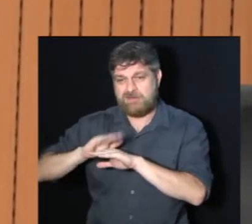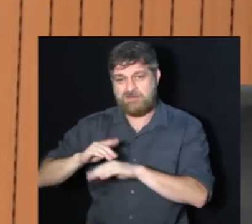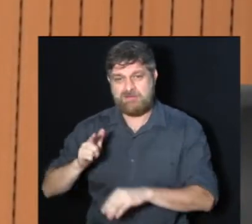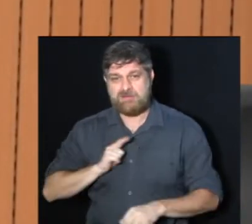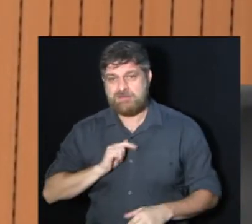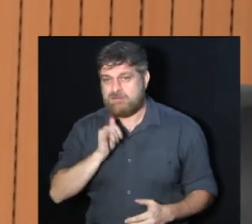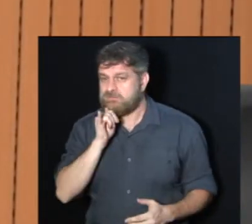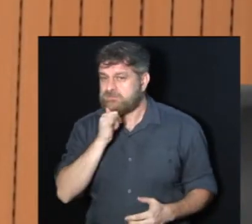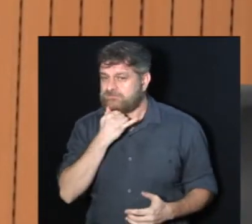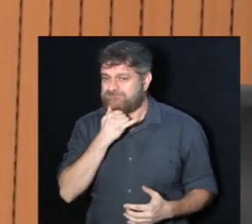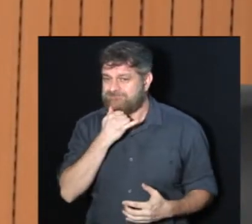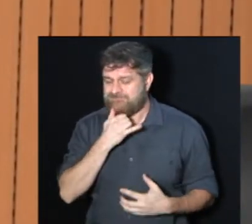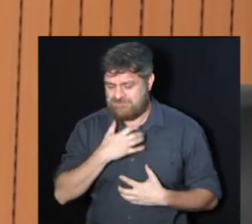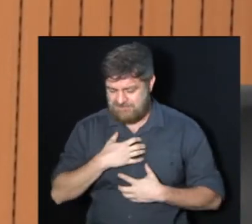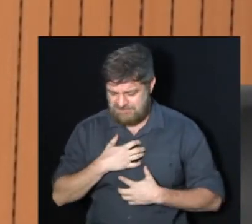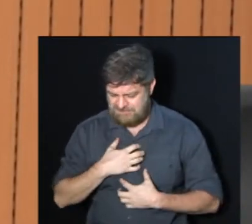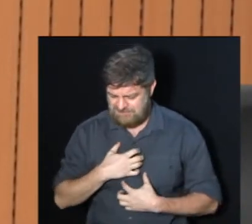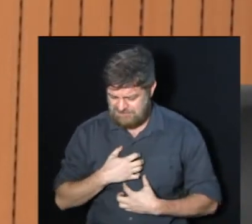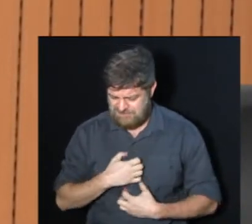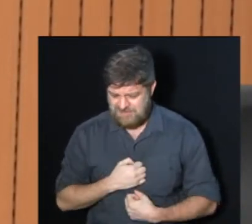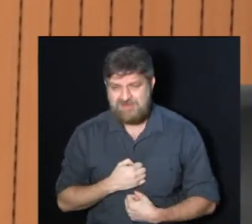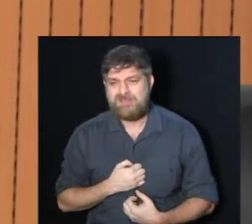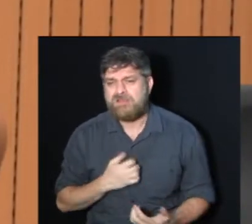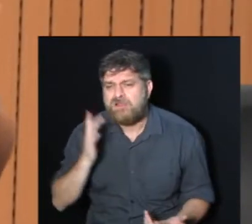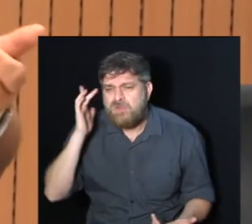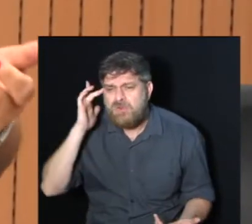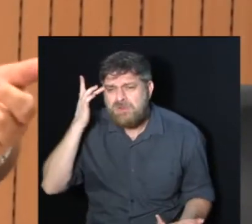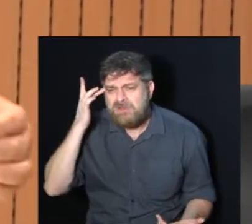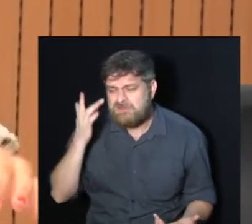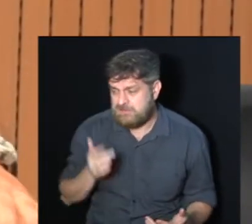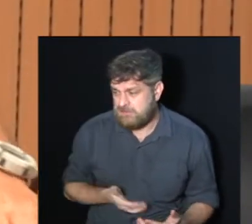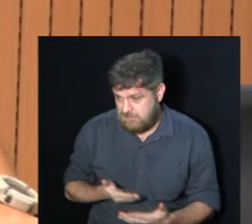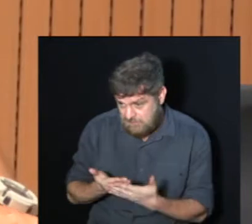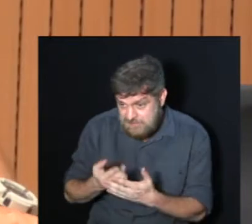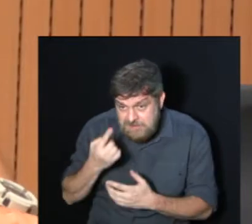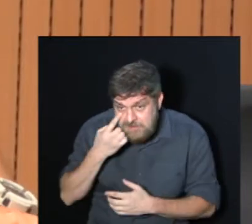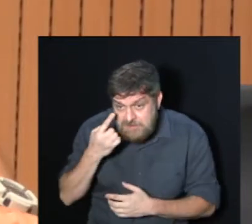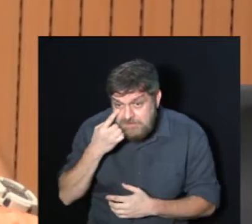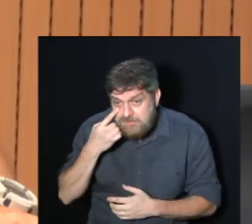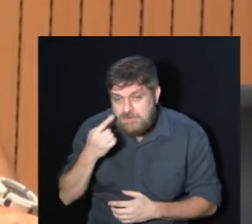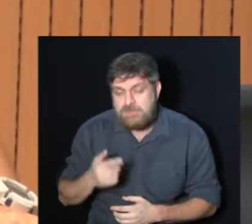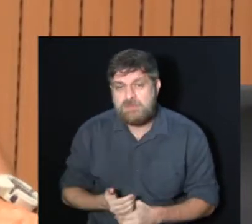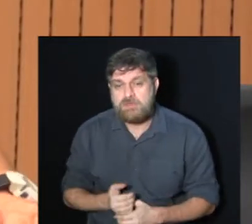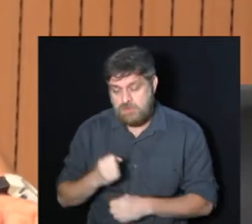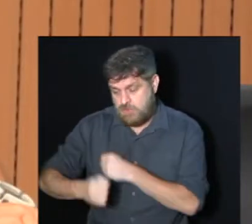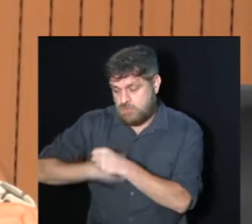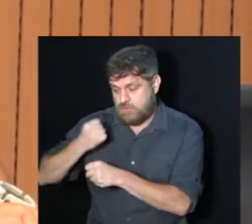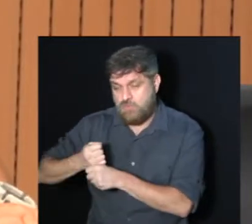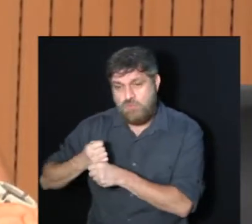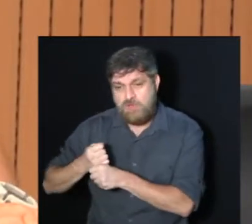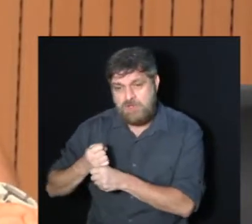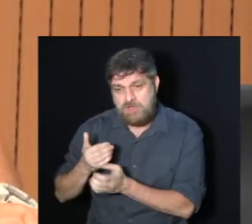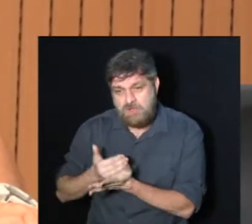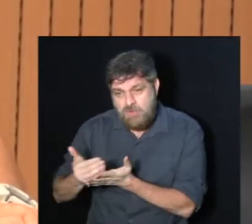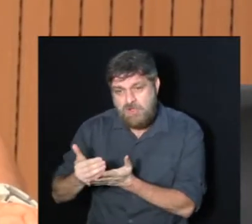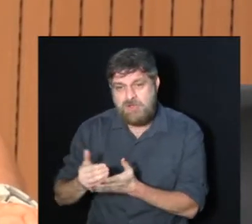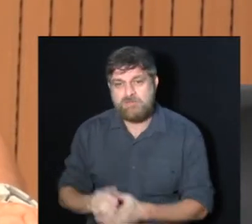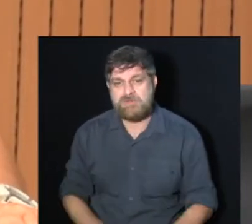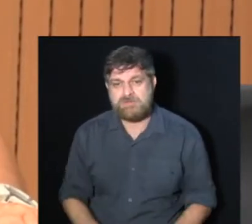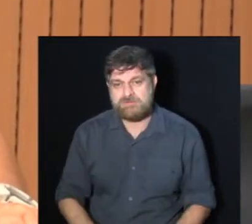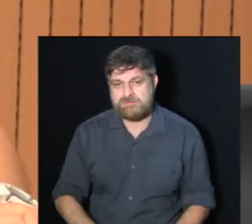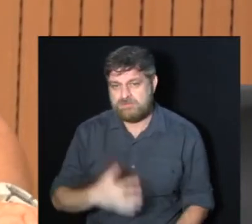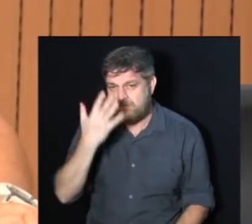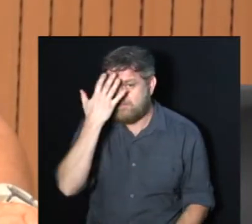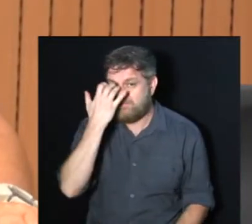essa tristeza. Eu achei assim, eu não sei se vocês viram, mas, no começo do ano, a Maria da Penha ela foi no